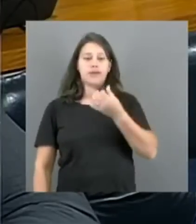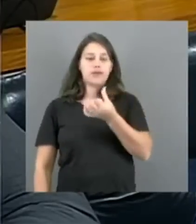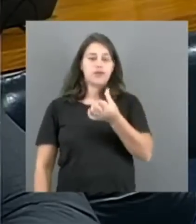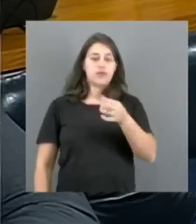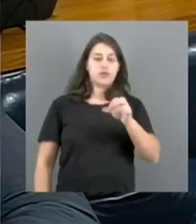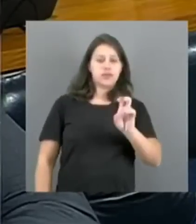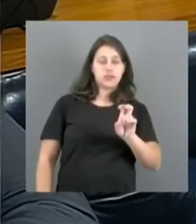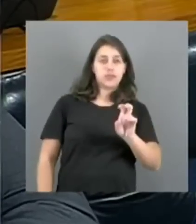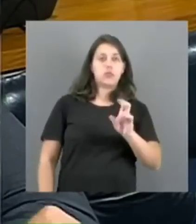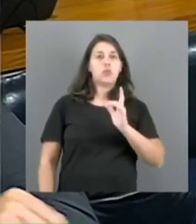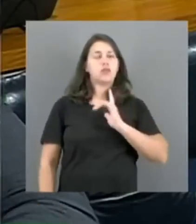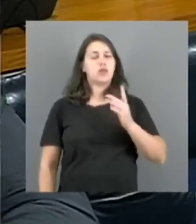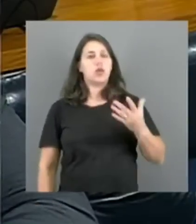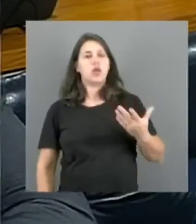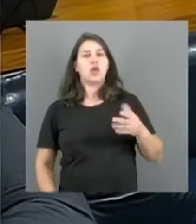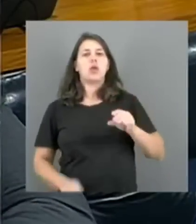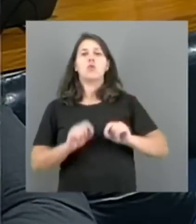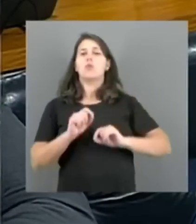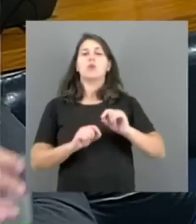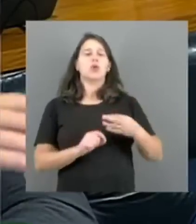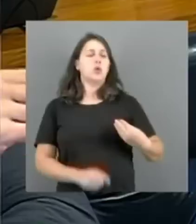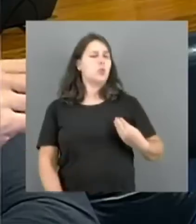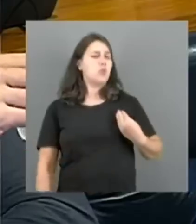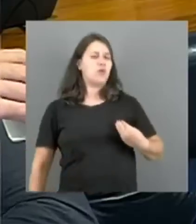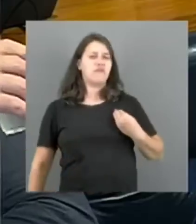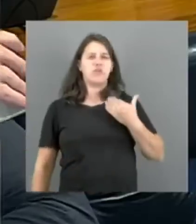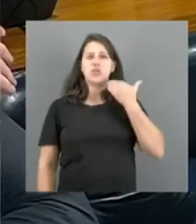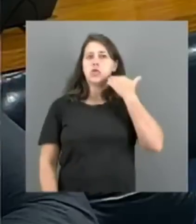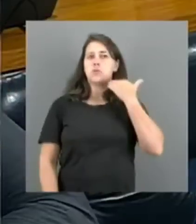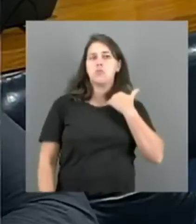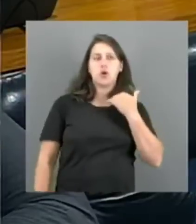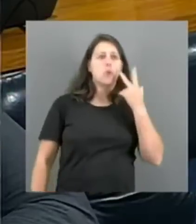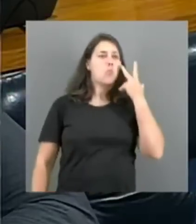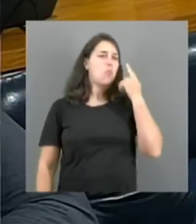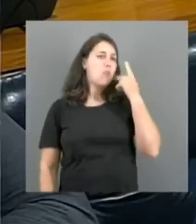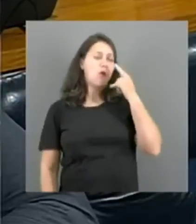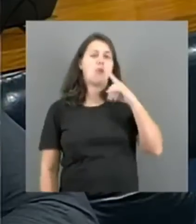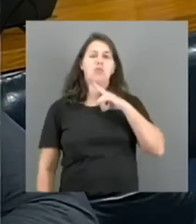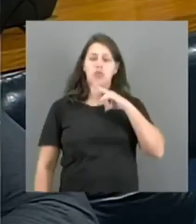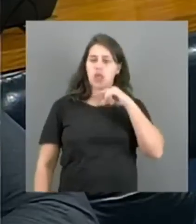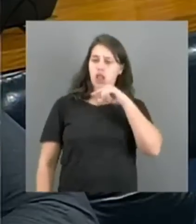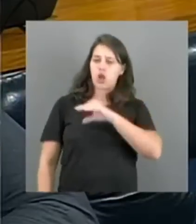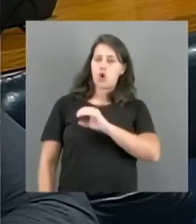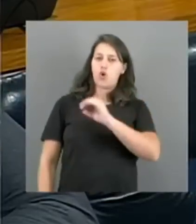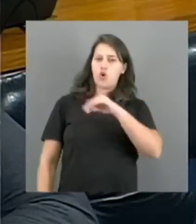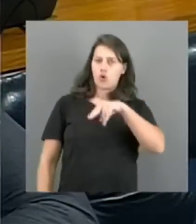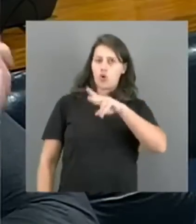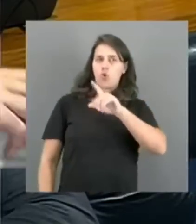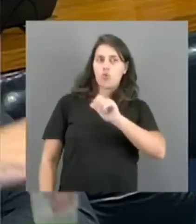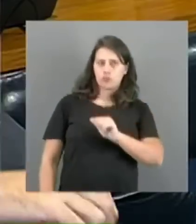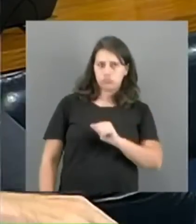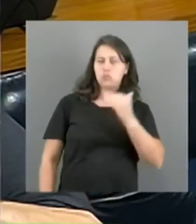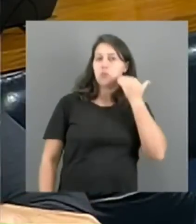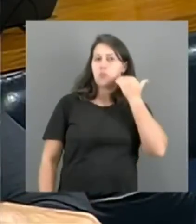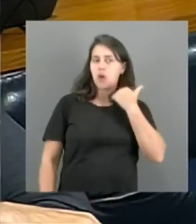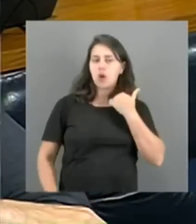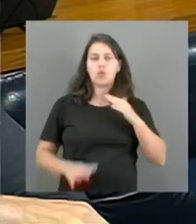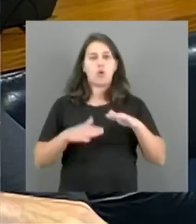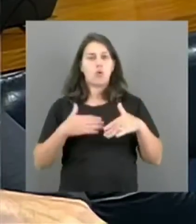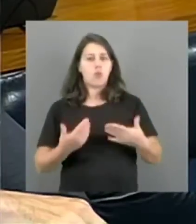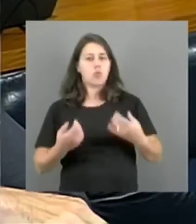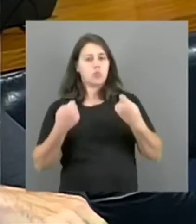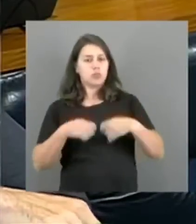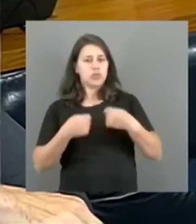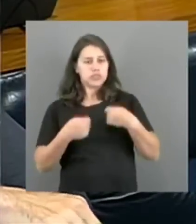essas pessoas têm uma vida bancária normal. Elas têm conta nos bancos, elas têm, quando precisam ter